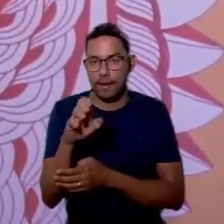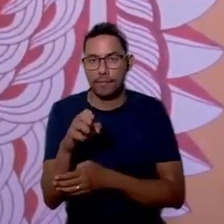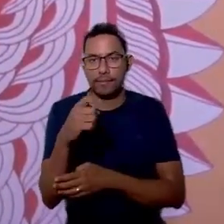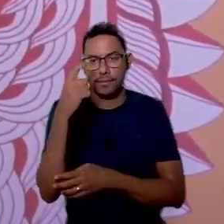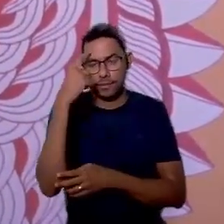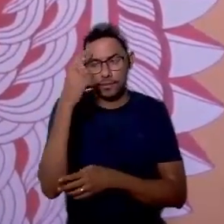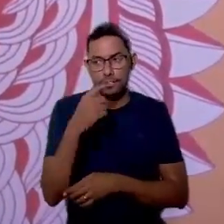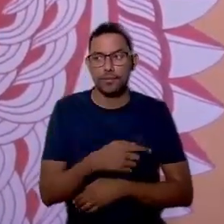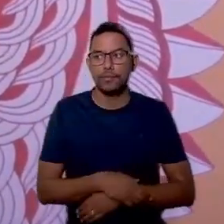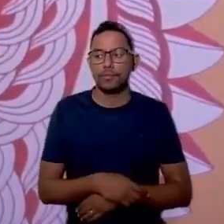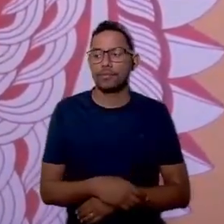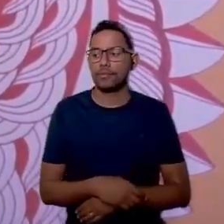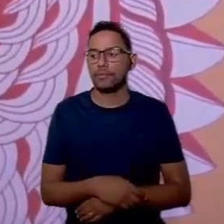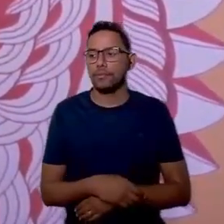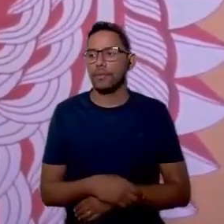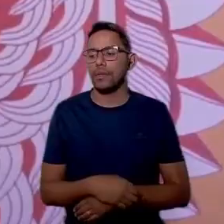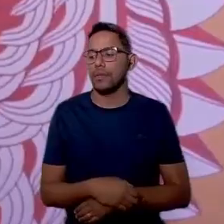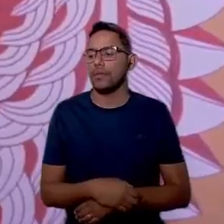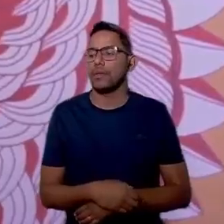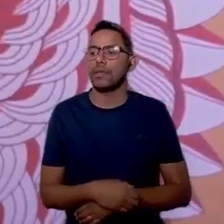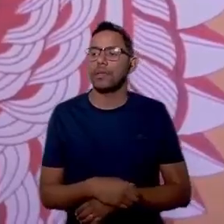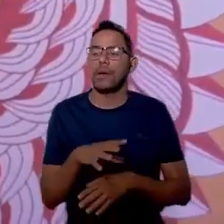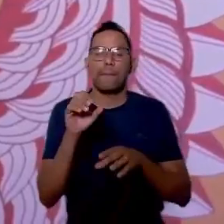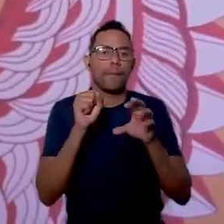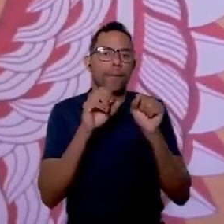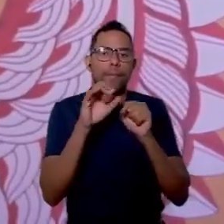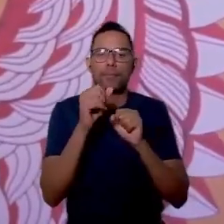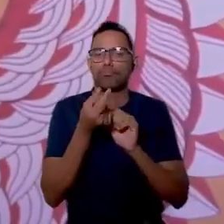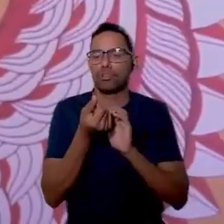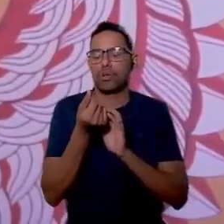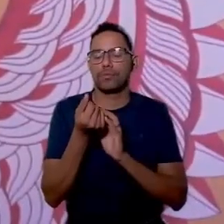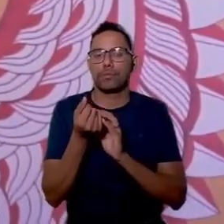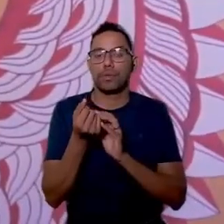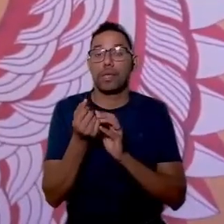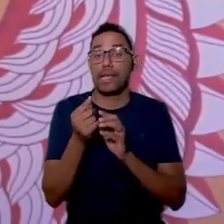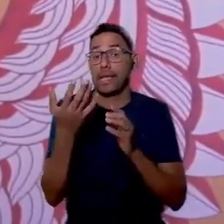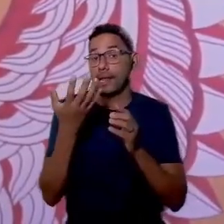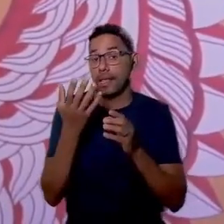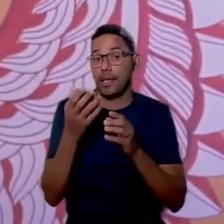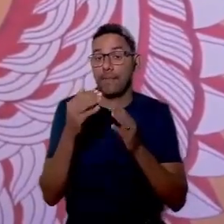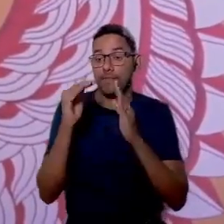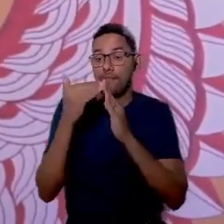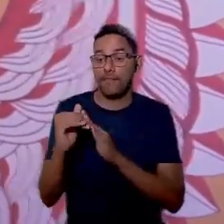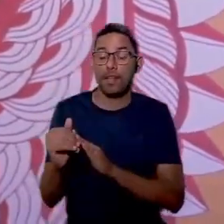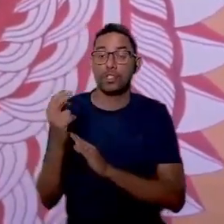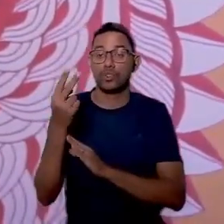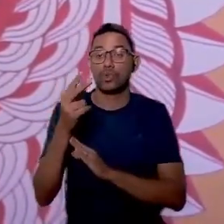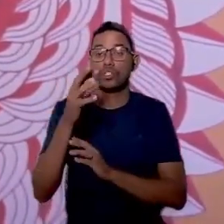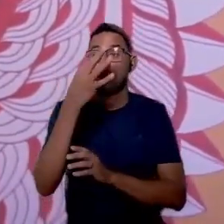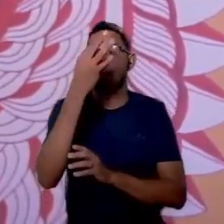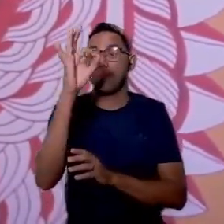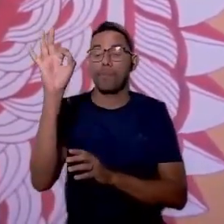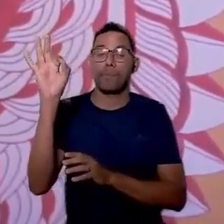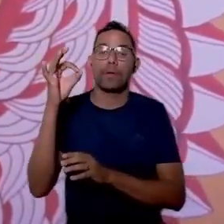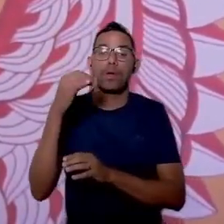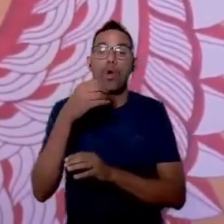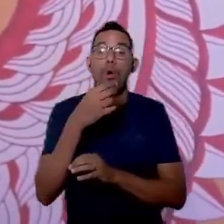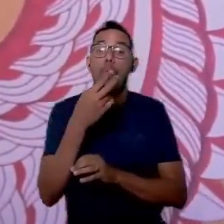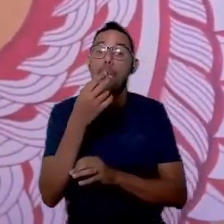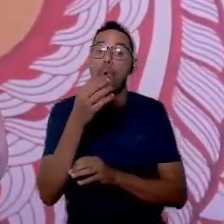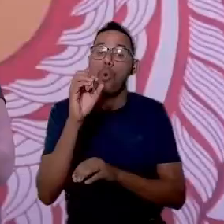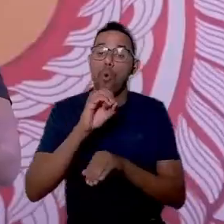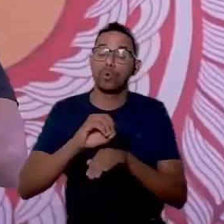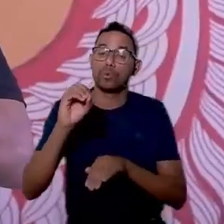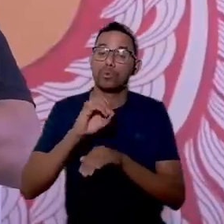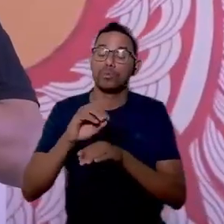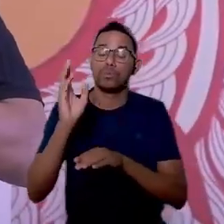muito catapultada sem tirar um tostão do bolso. E já queria fazer o Favelas 2, que nós vamos lançar agora em outubro, a segunda edição.